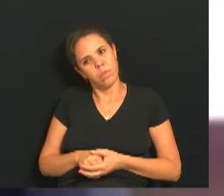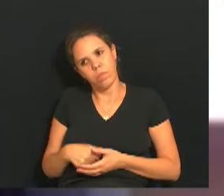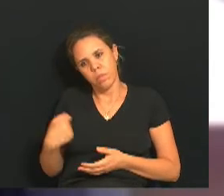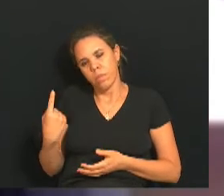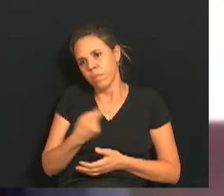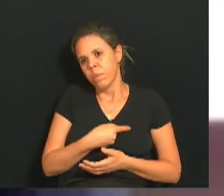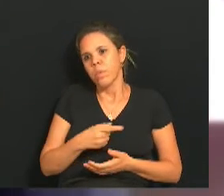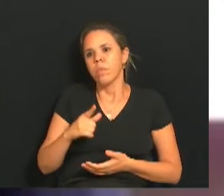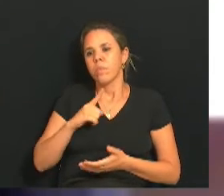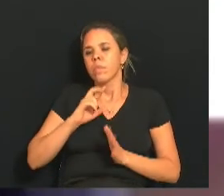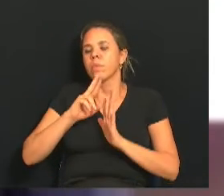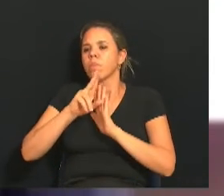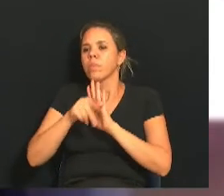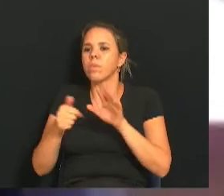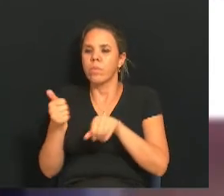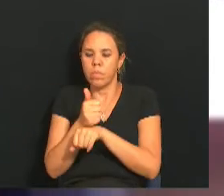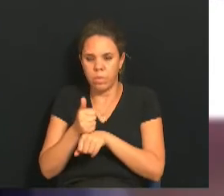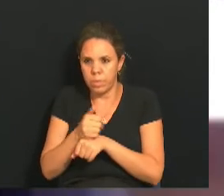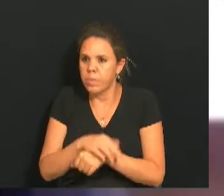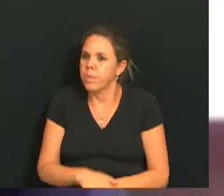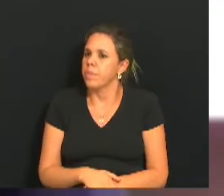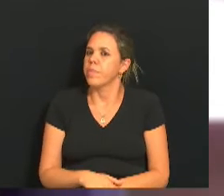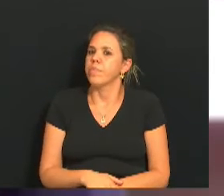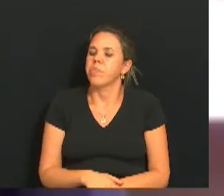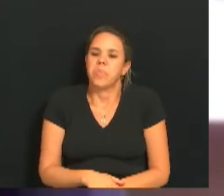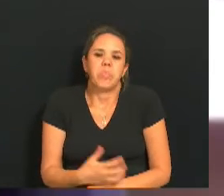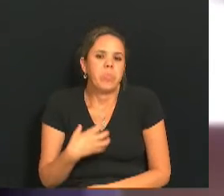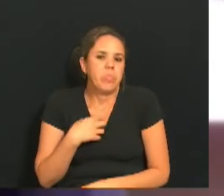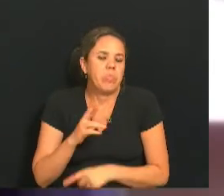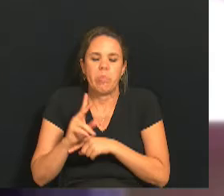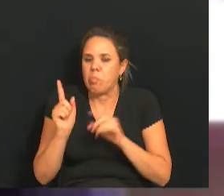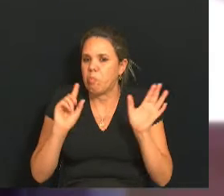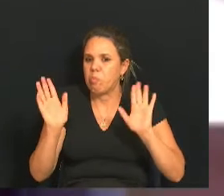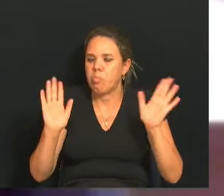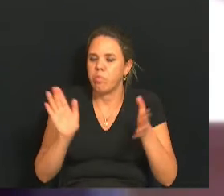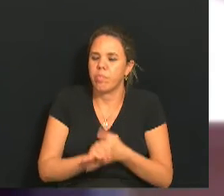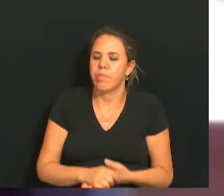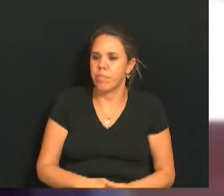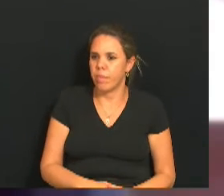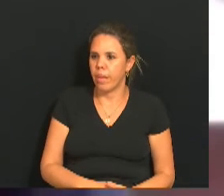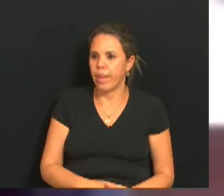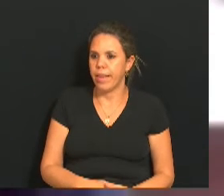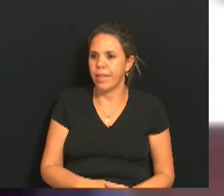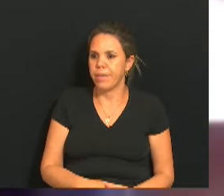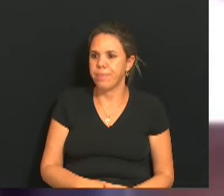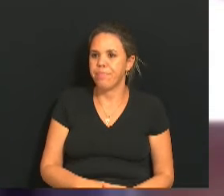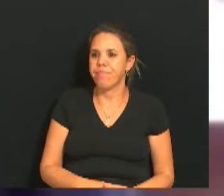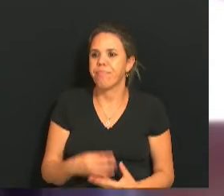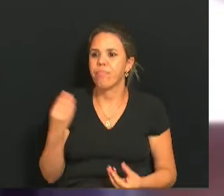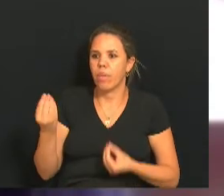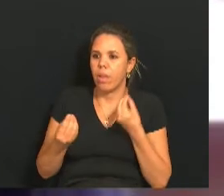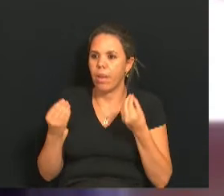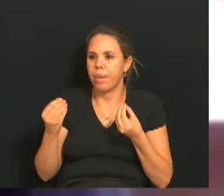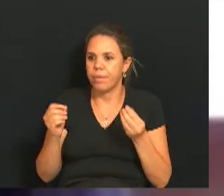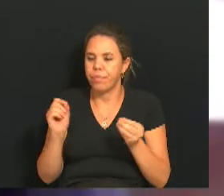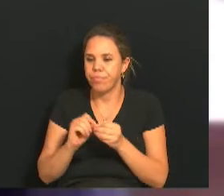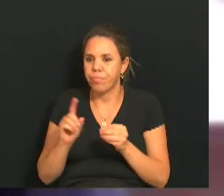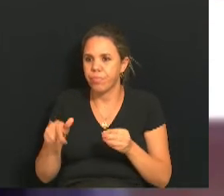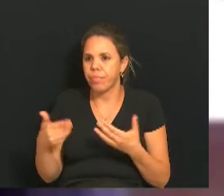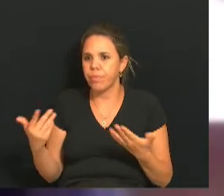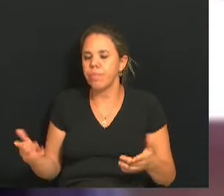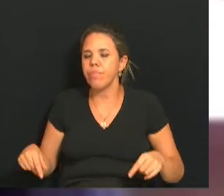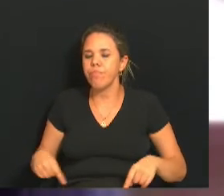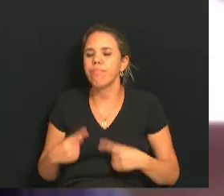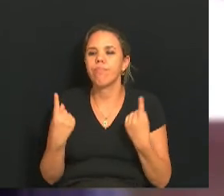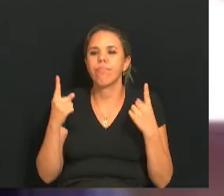tem vários segmentos que não se sentem representados. Como que a gente vai fazer isso? É um desafio que a